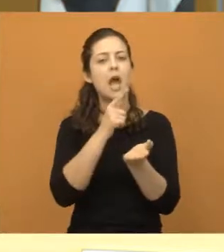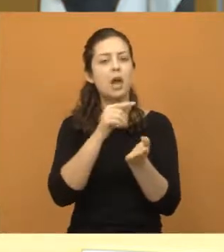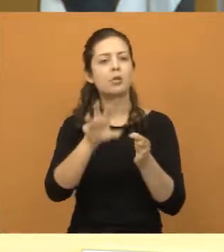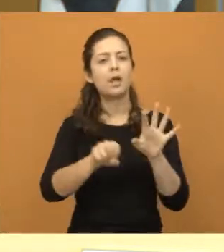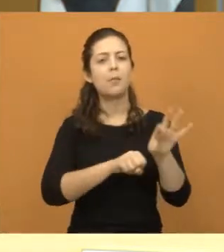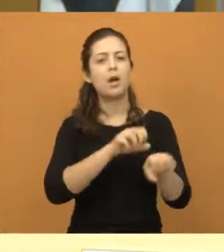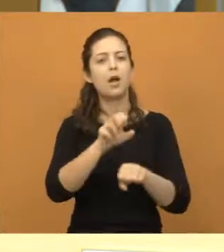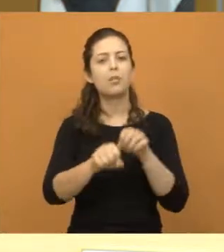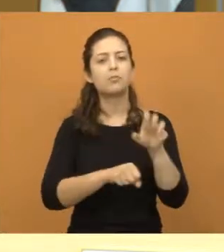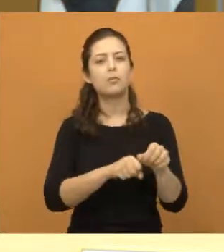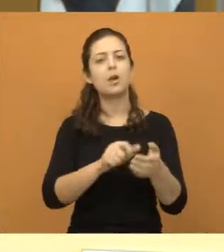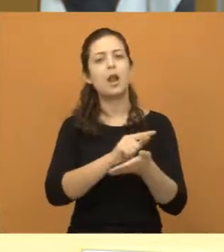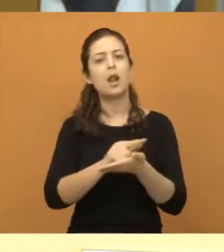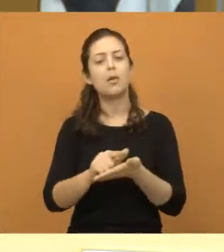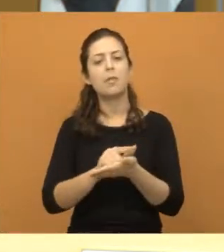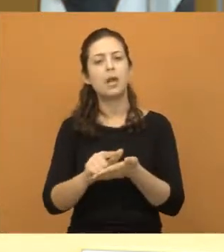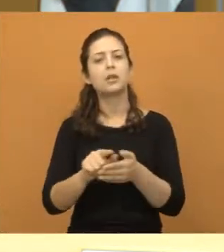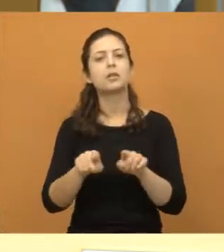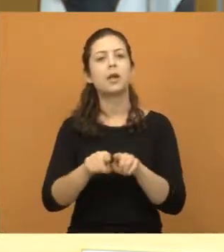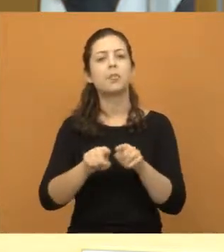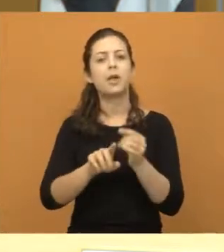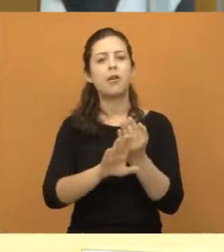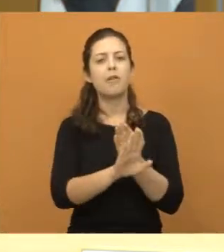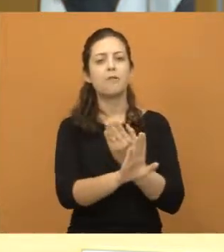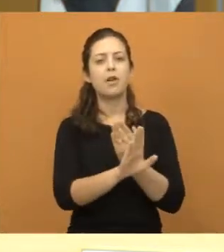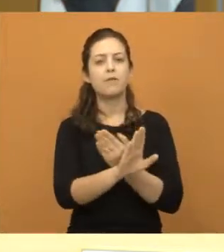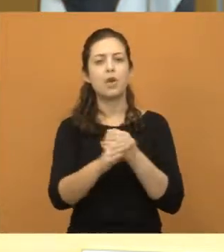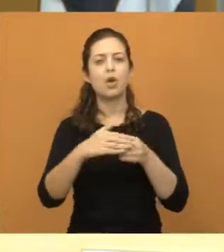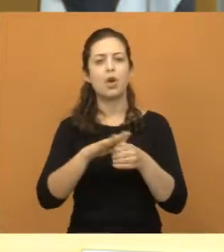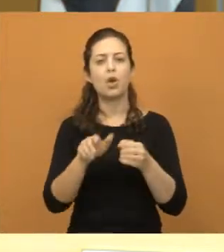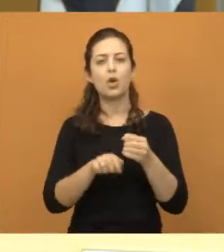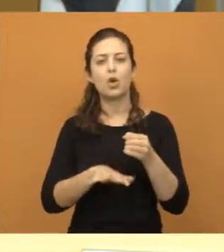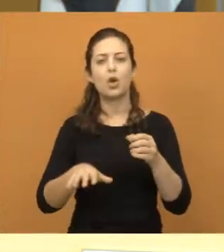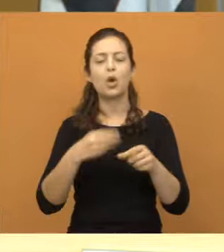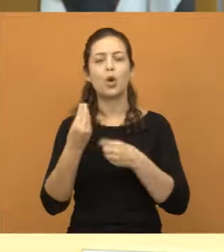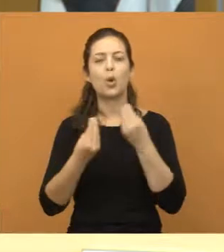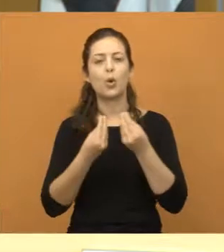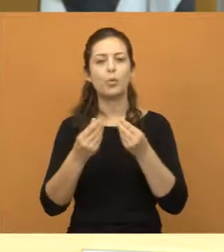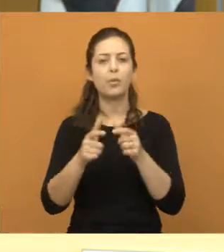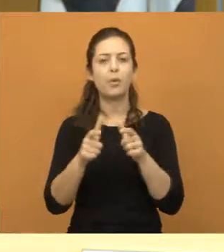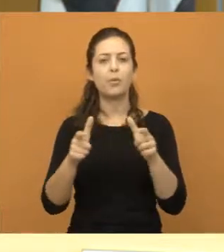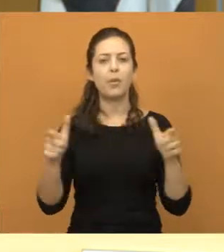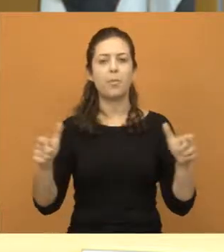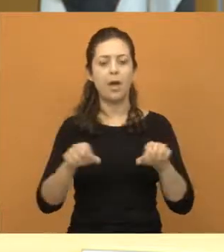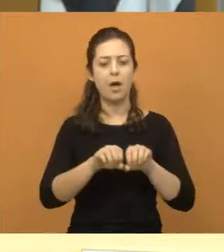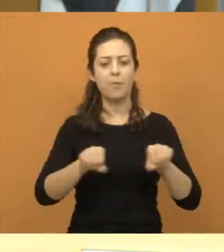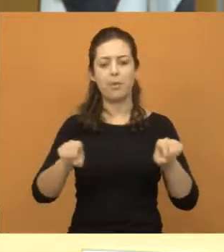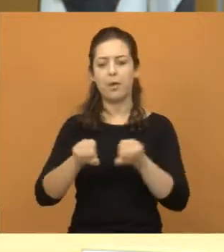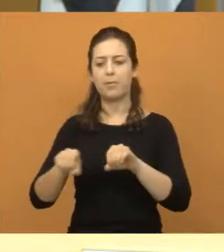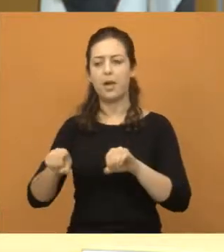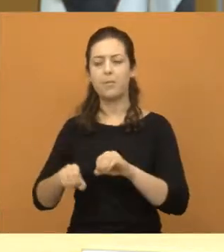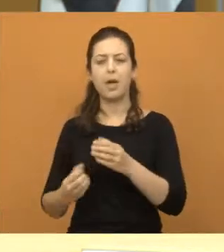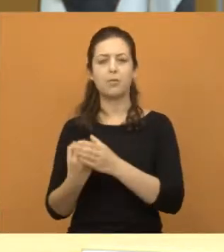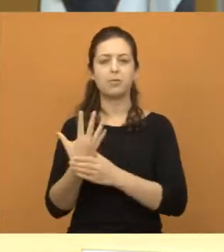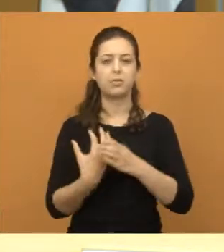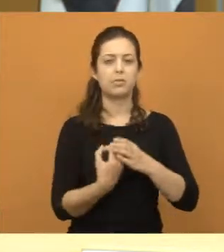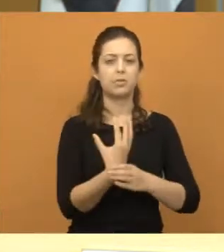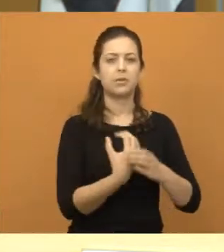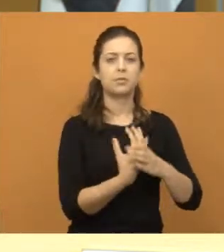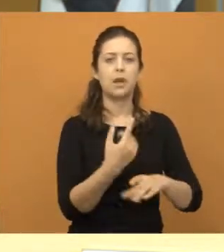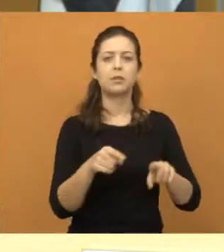coleta, afastamento e tratamento de esgoto, por meio da ampliação das respectivas redes, implantação de